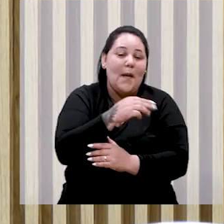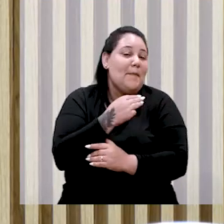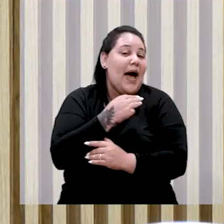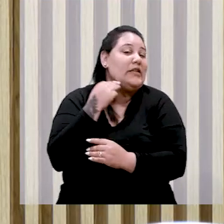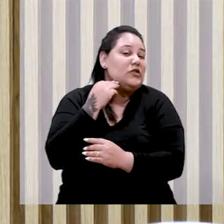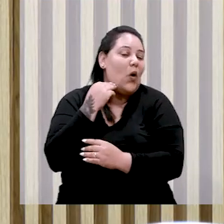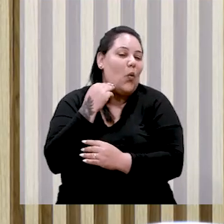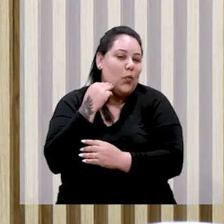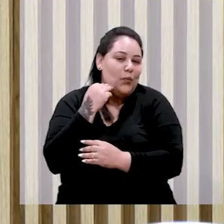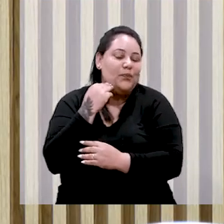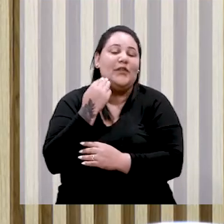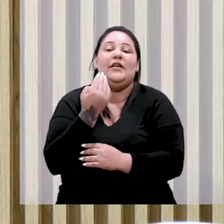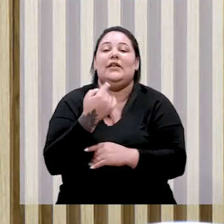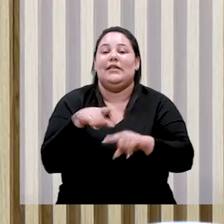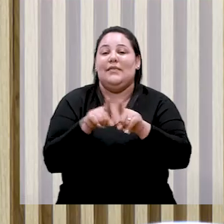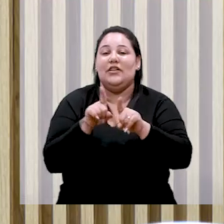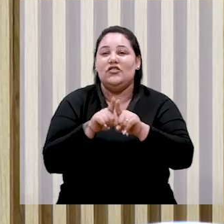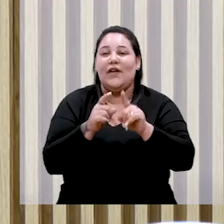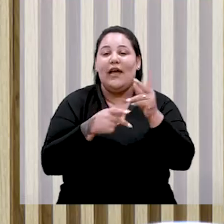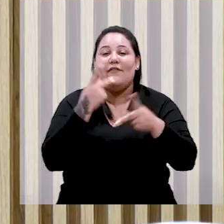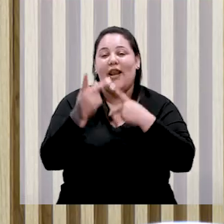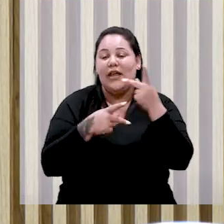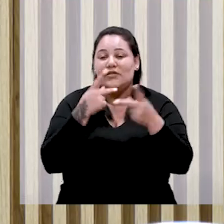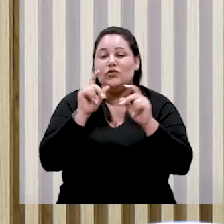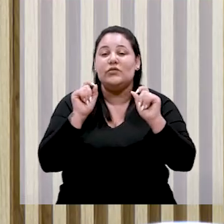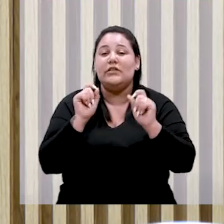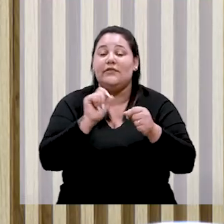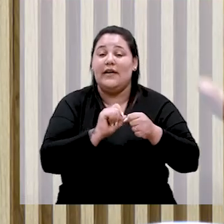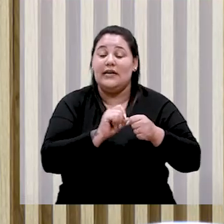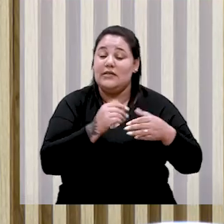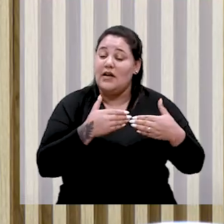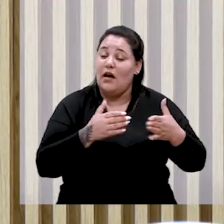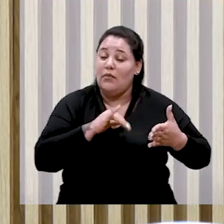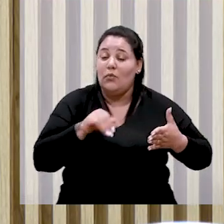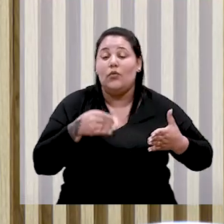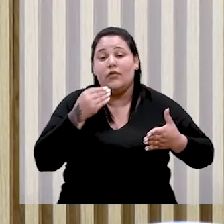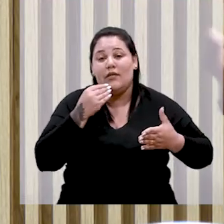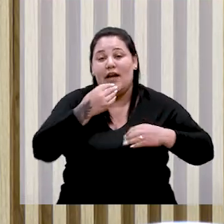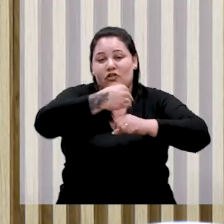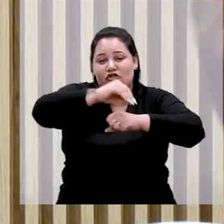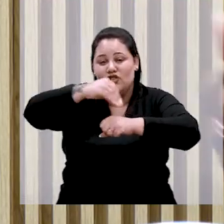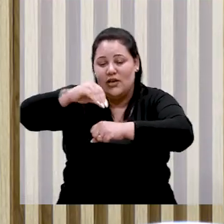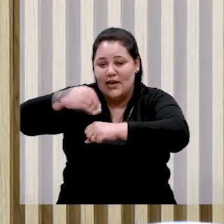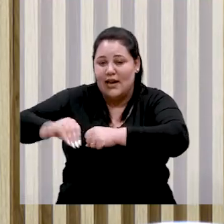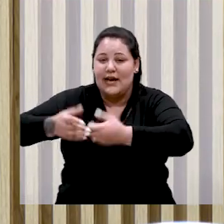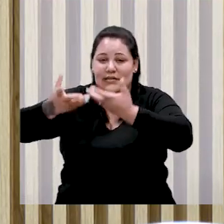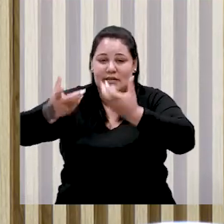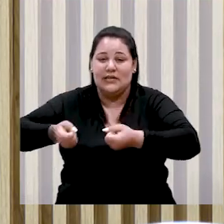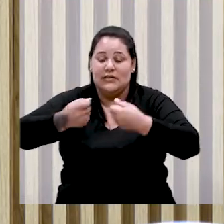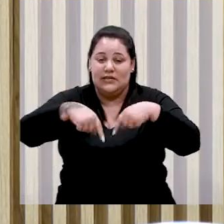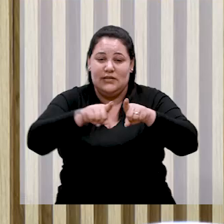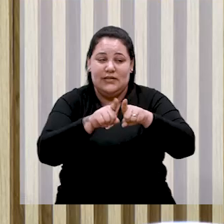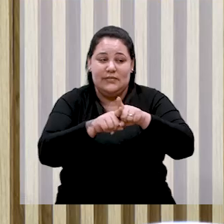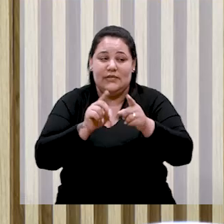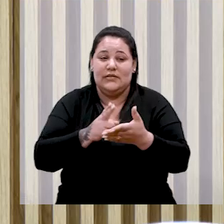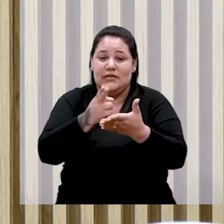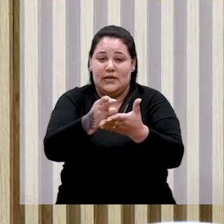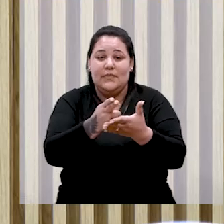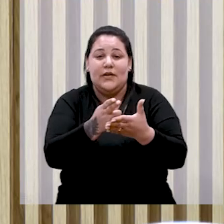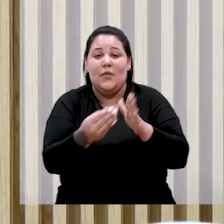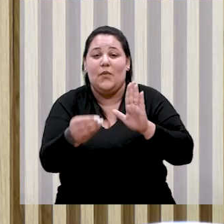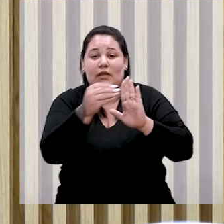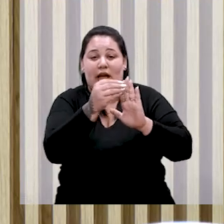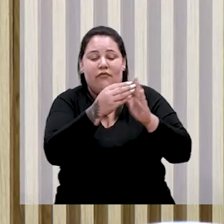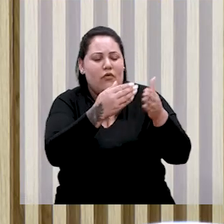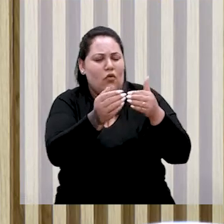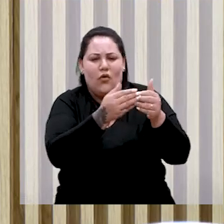@Marisol_Santos, a gente presta contas mesmo, a gente vai contando o que está fazendo, a gente abre essa possibilidade também de virem as sugestões, as dicas. Toda vez que eu postava